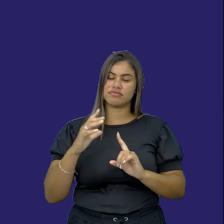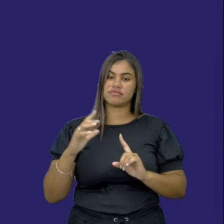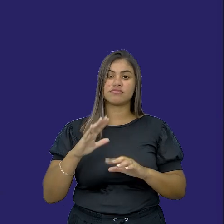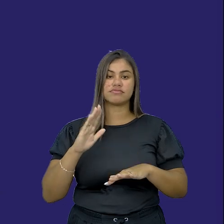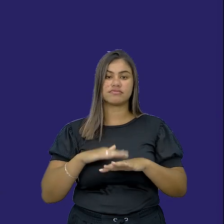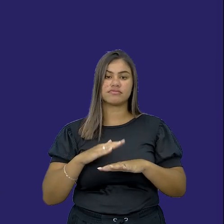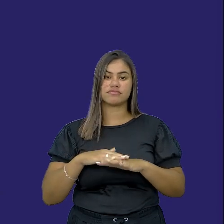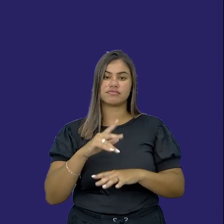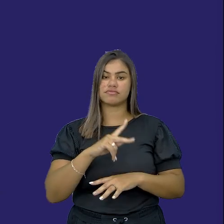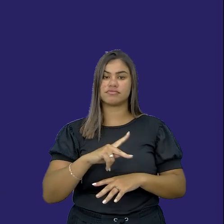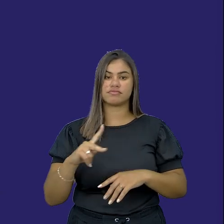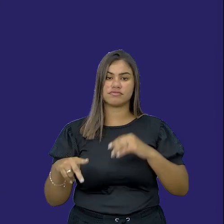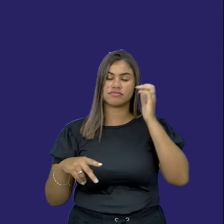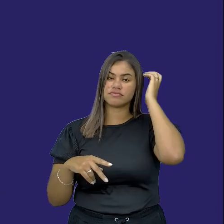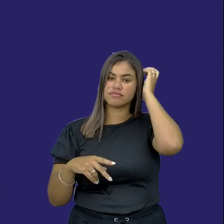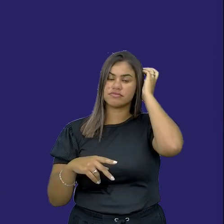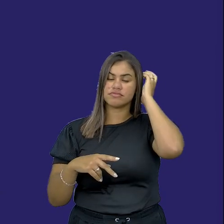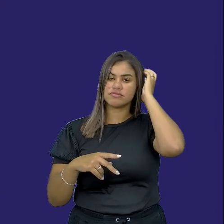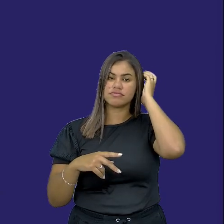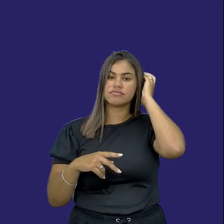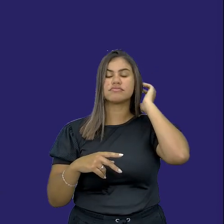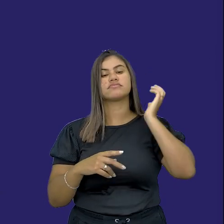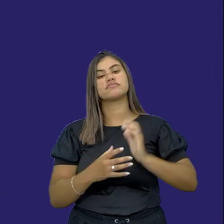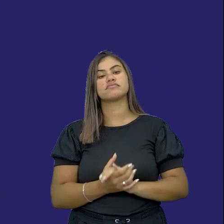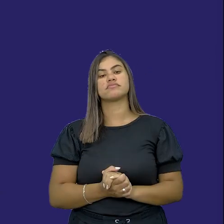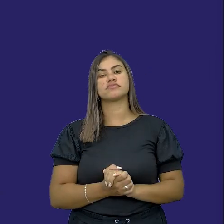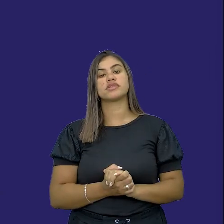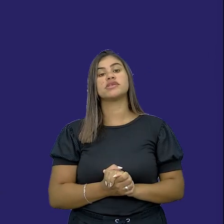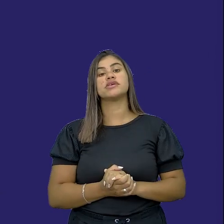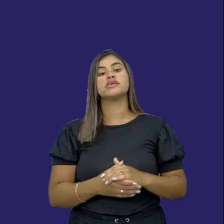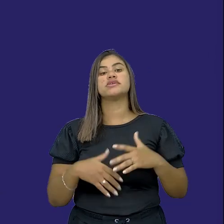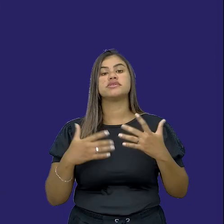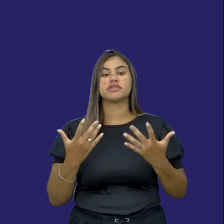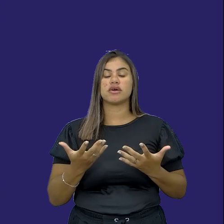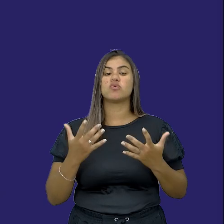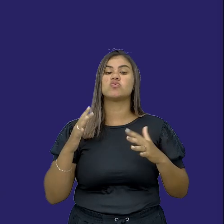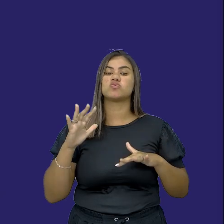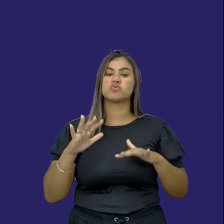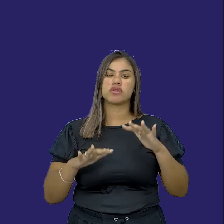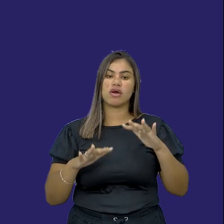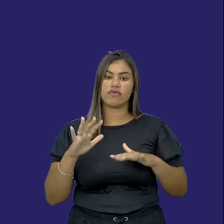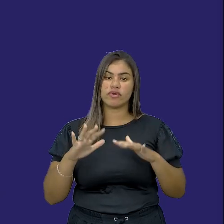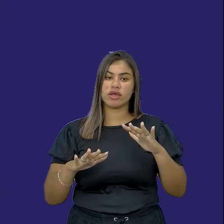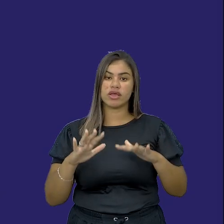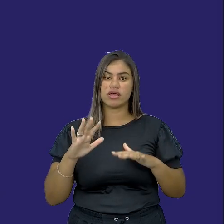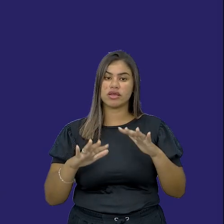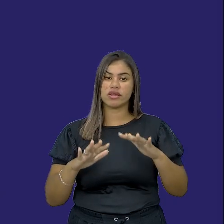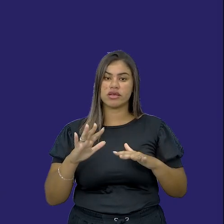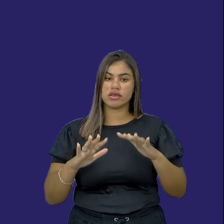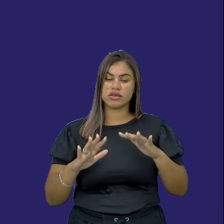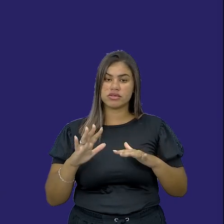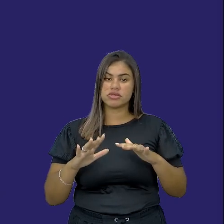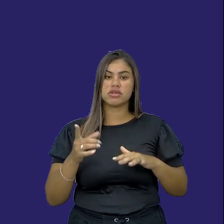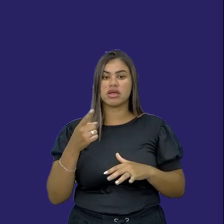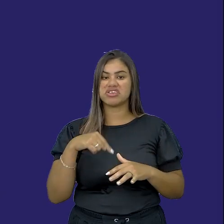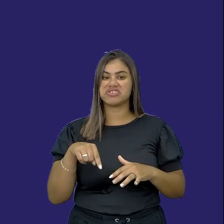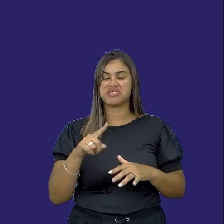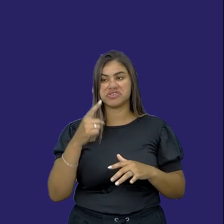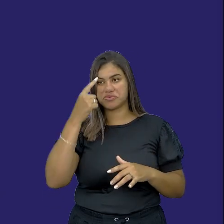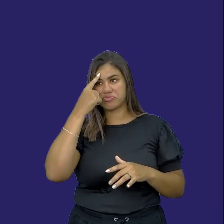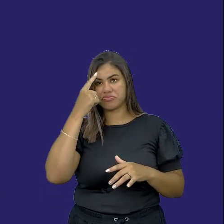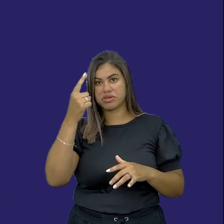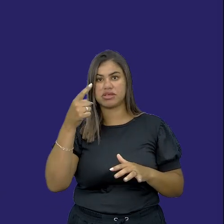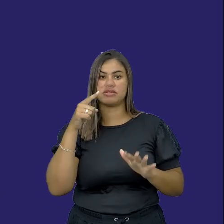professor. Então, aquilo que talvez em alguns momentos nós não entendíamos como sendo um